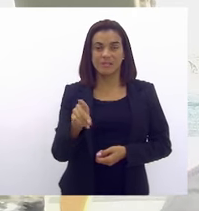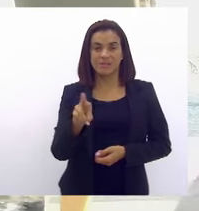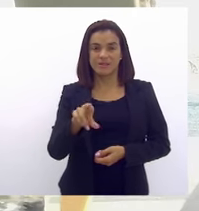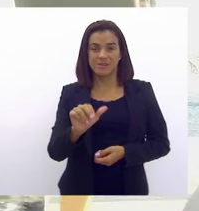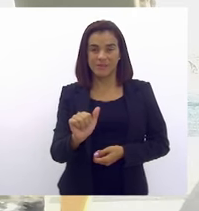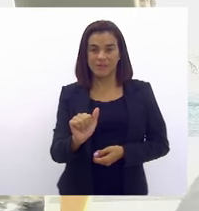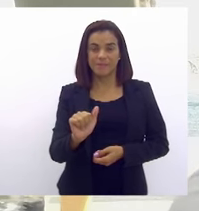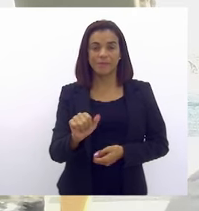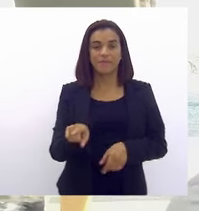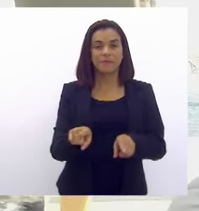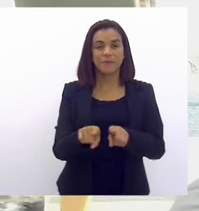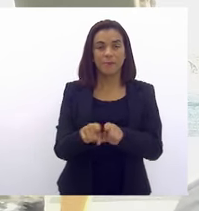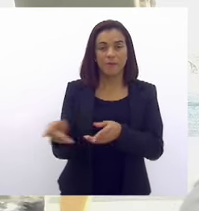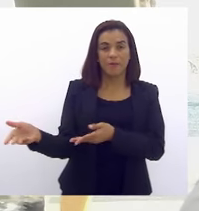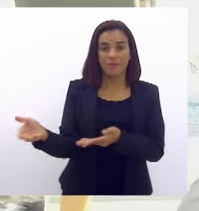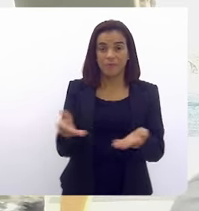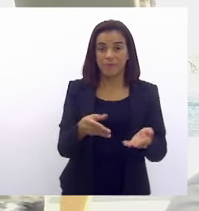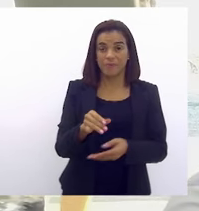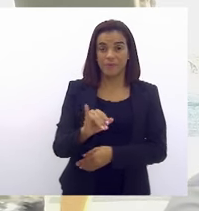E o Inéia.